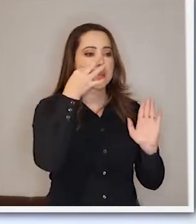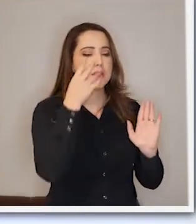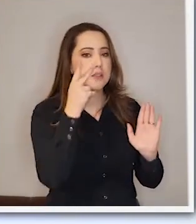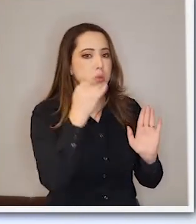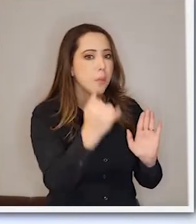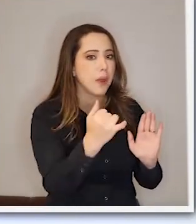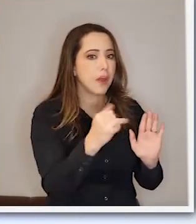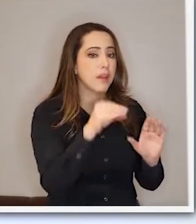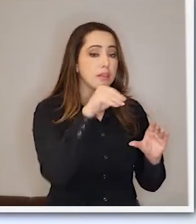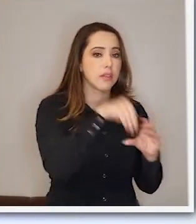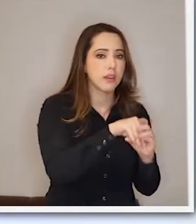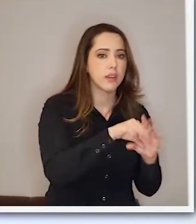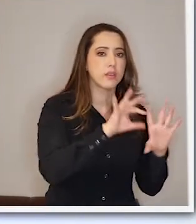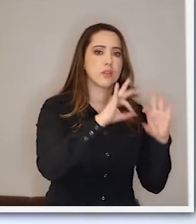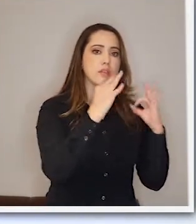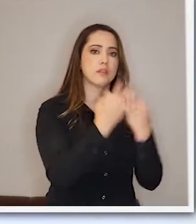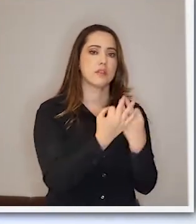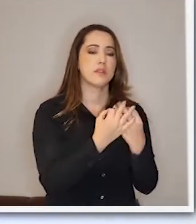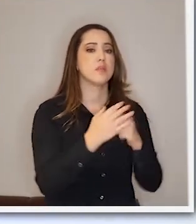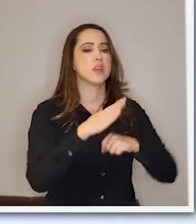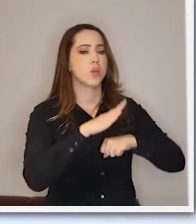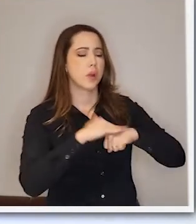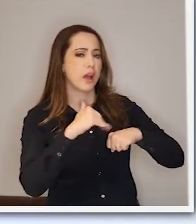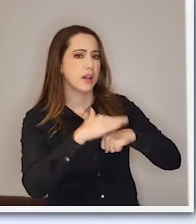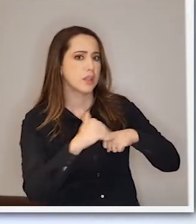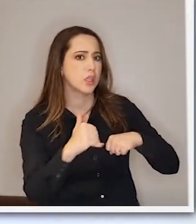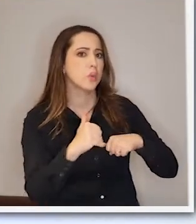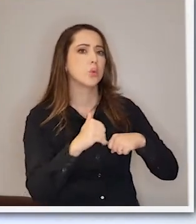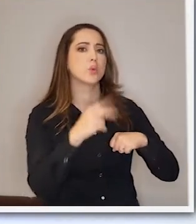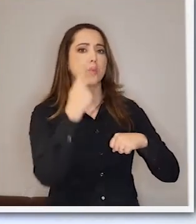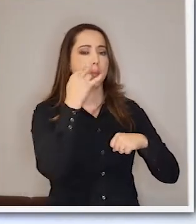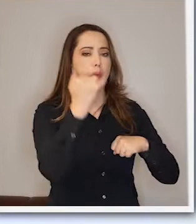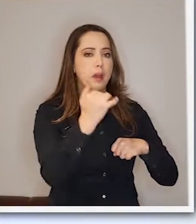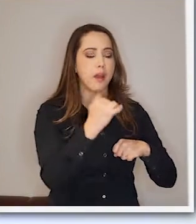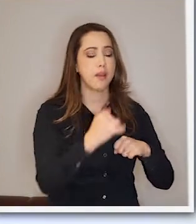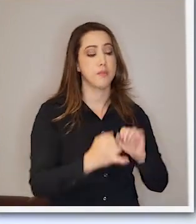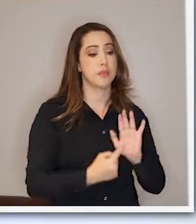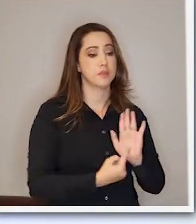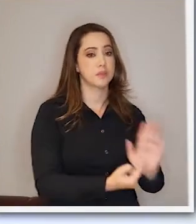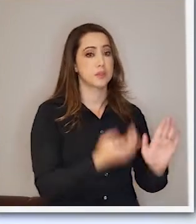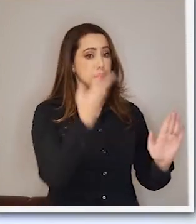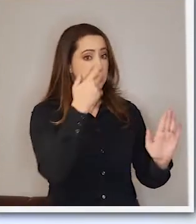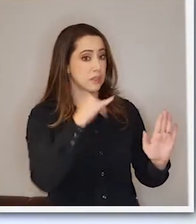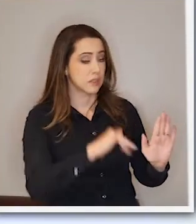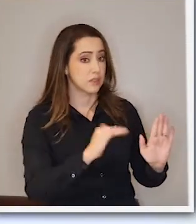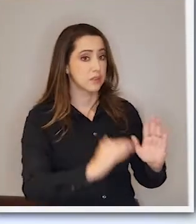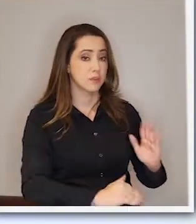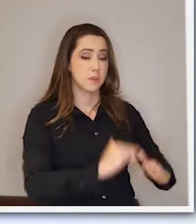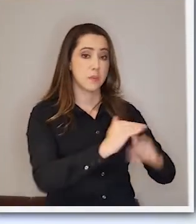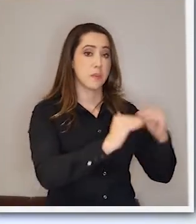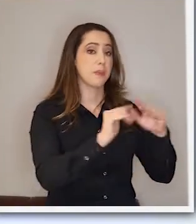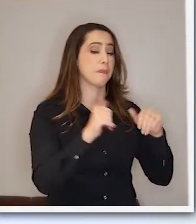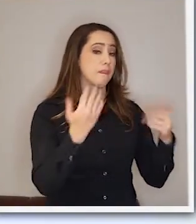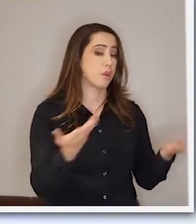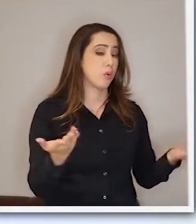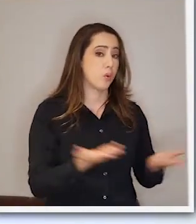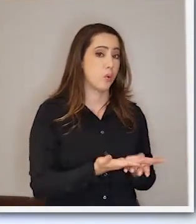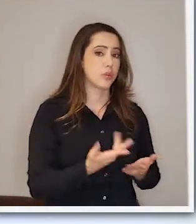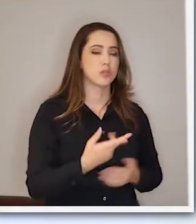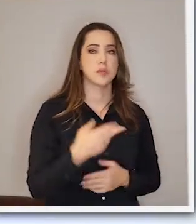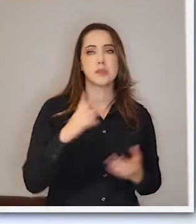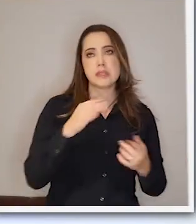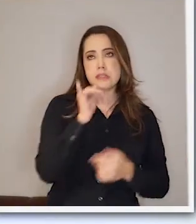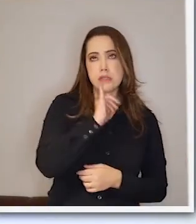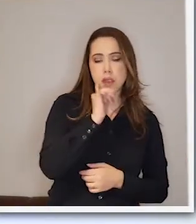a presença do pai na família, a presença afetiva na construção da identidade dessa criança. Porque uma criança